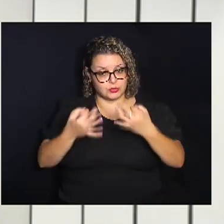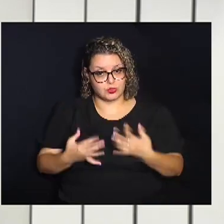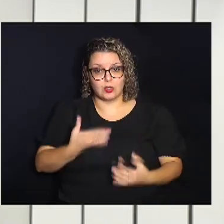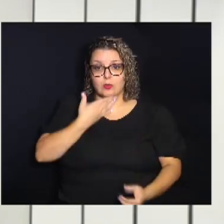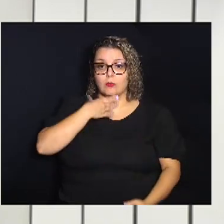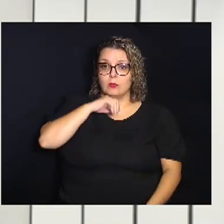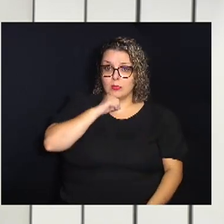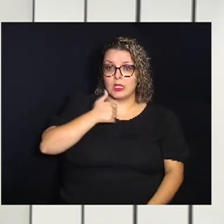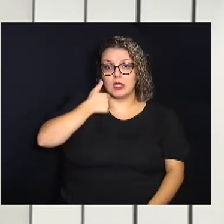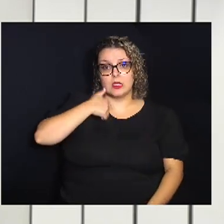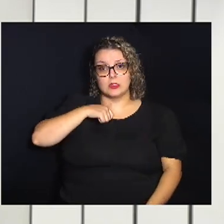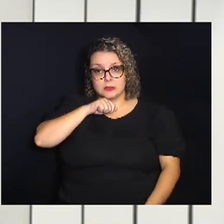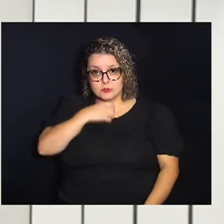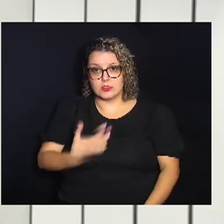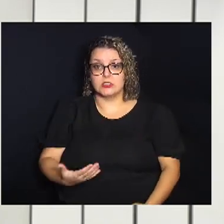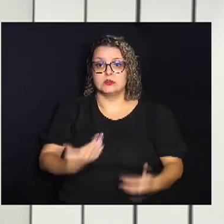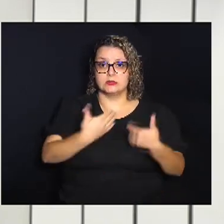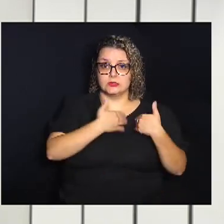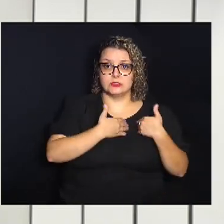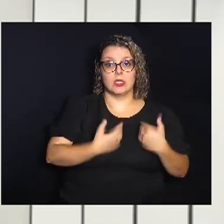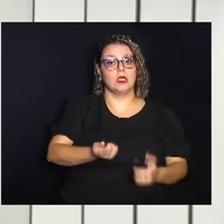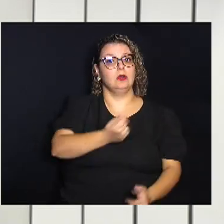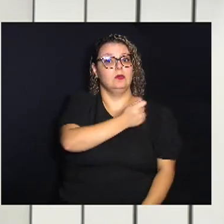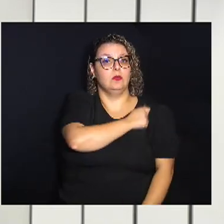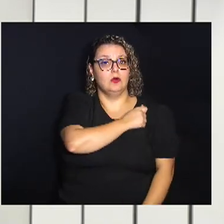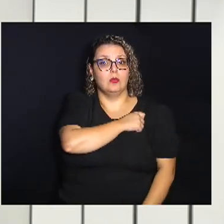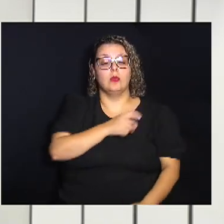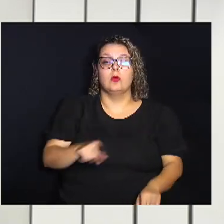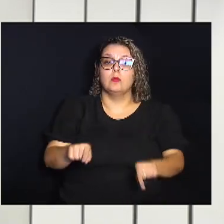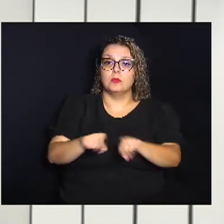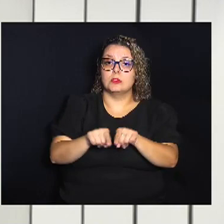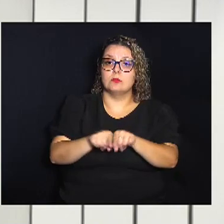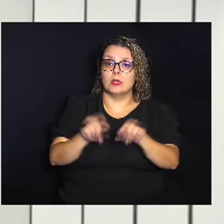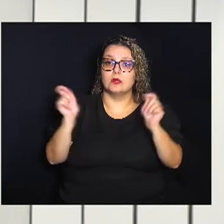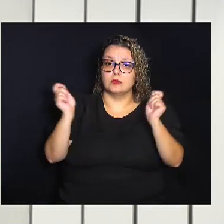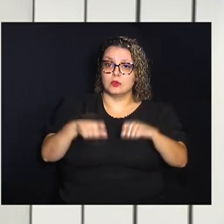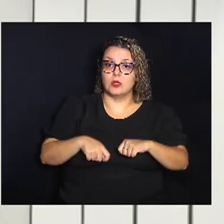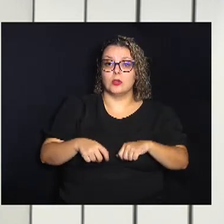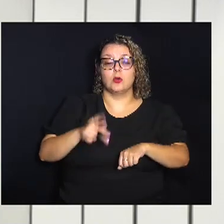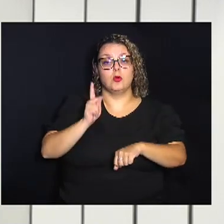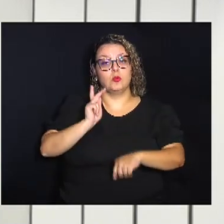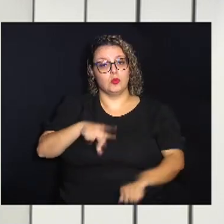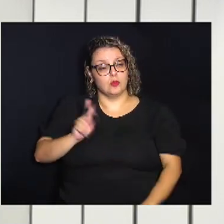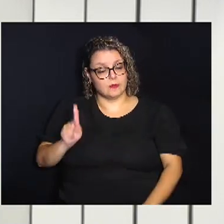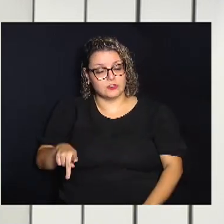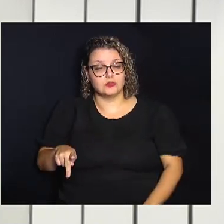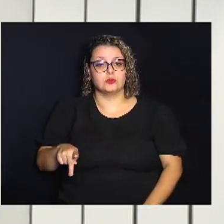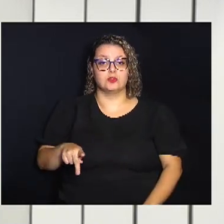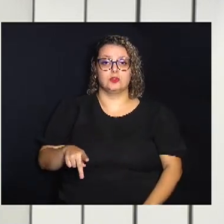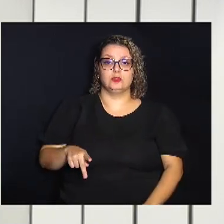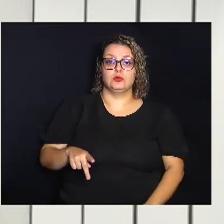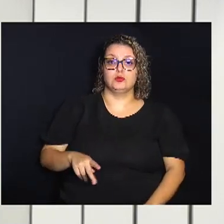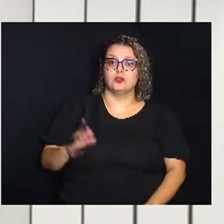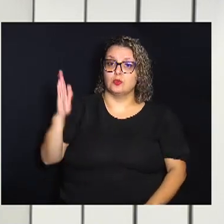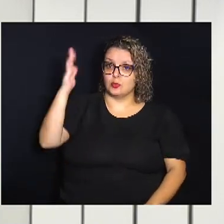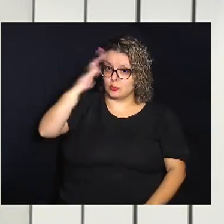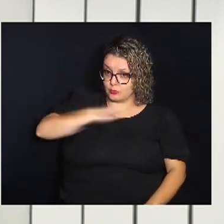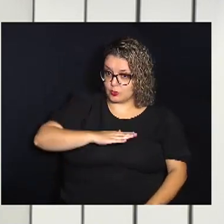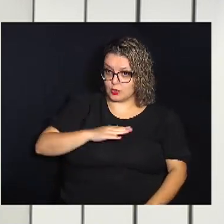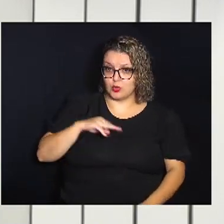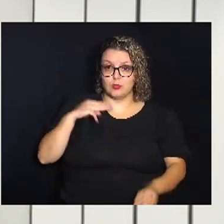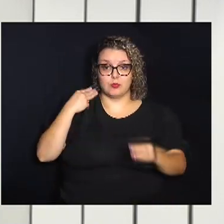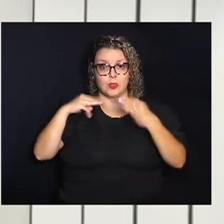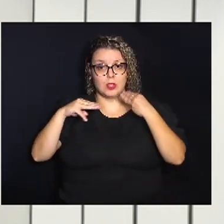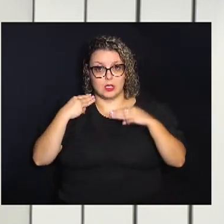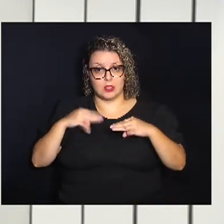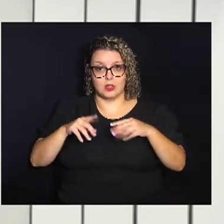pais, responsáveis e alunos, bem como capacitar professores sobre os malefícios de músicas